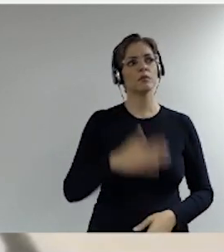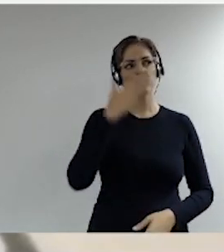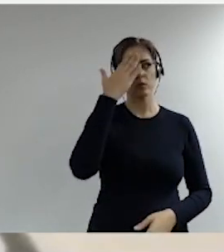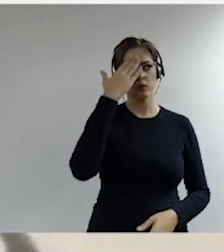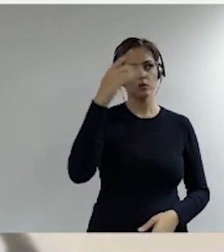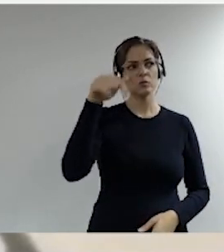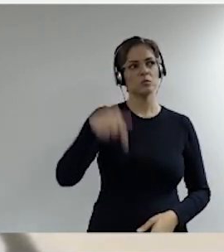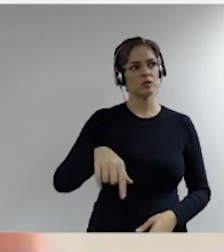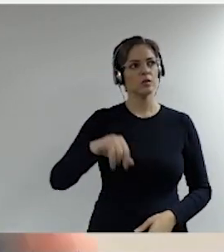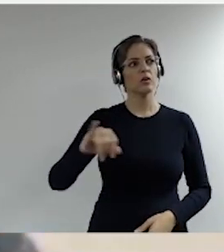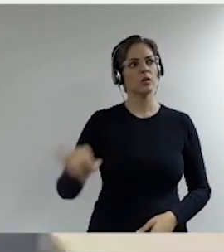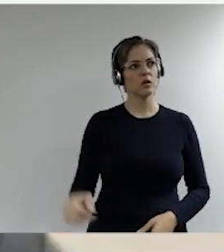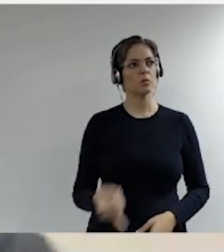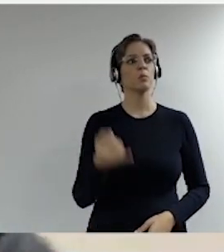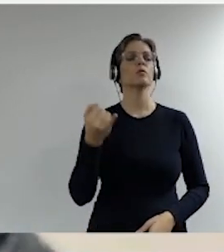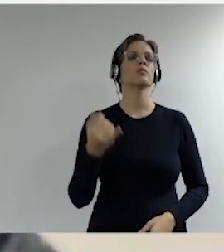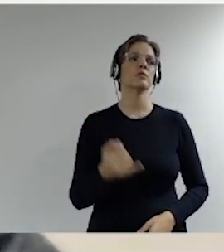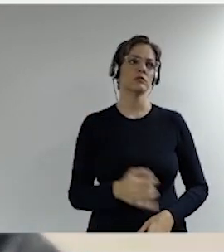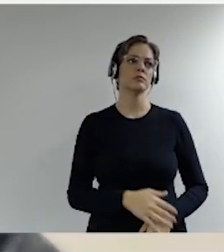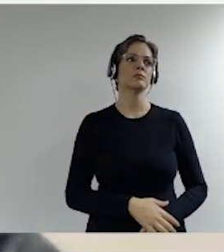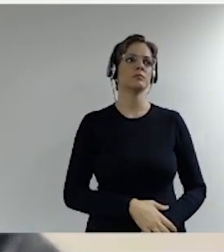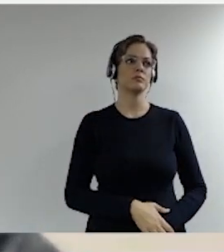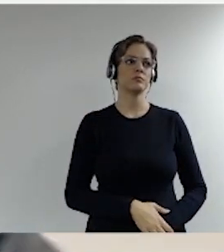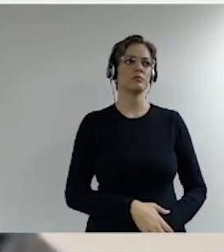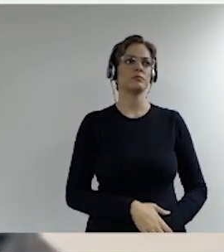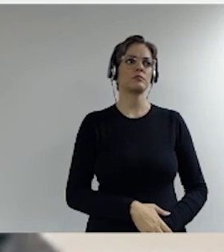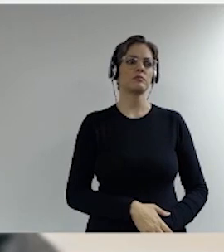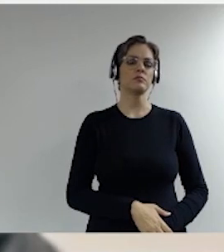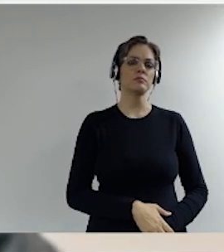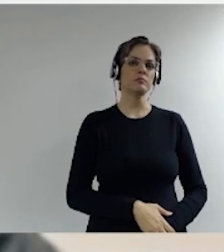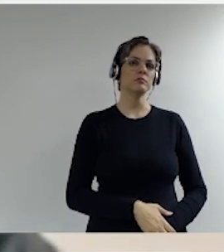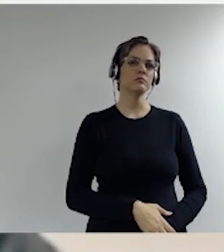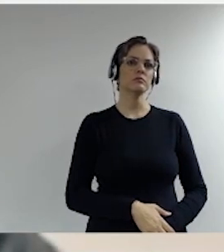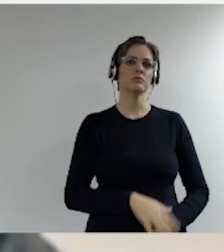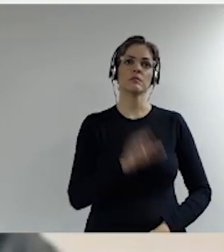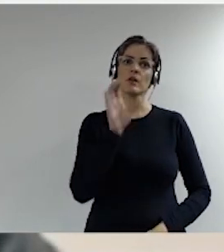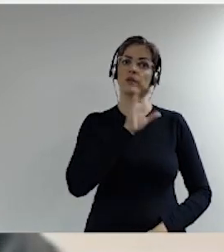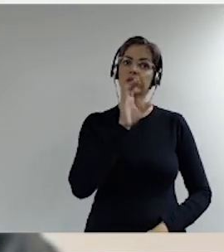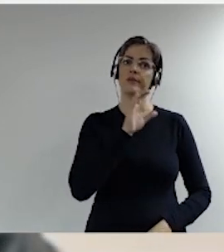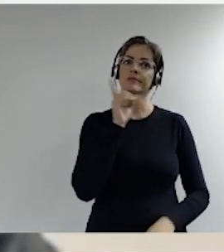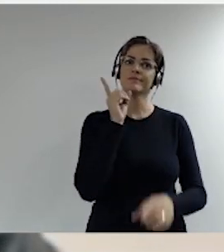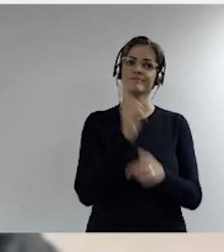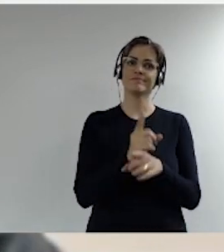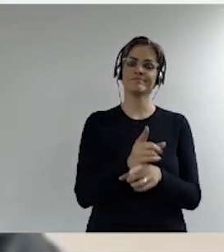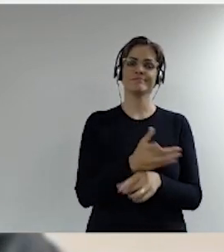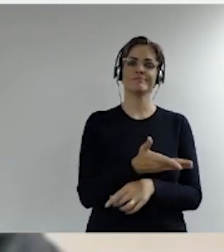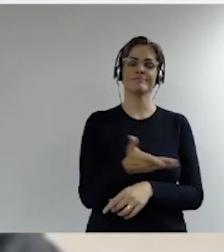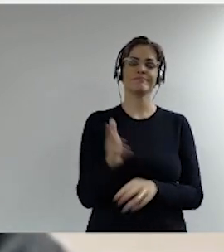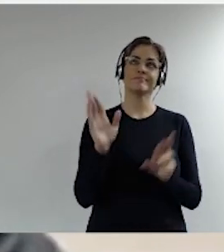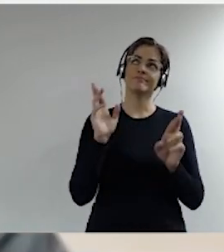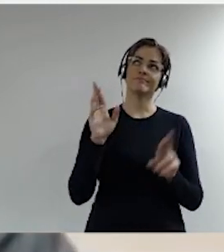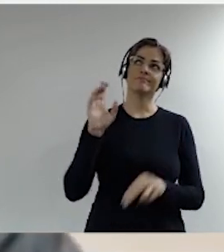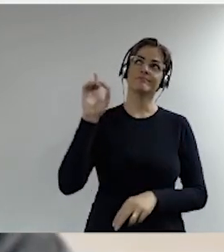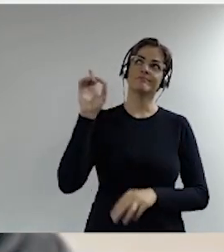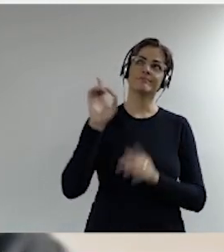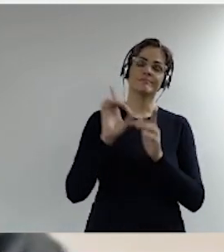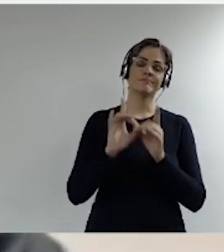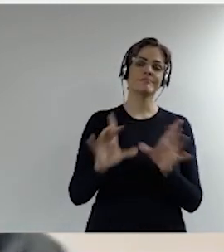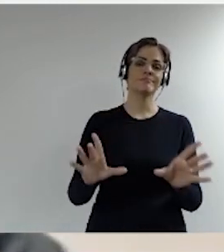oportunidade. Nos encontraremos em breve, se Deus nos permitir, no Conselho Federal.